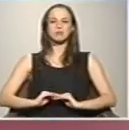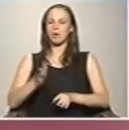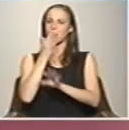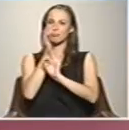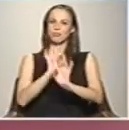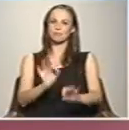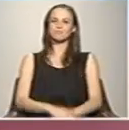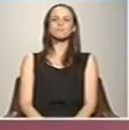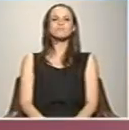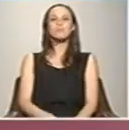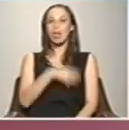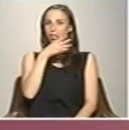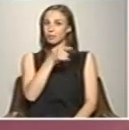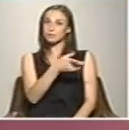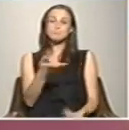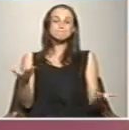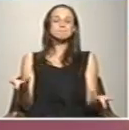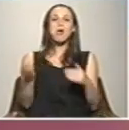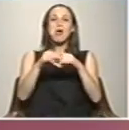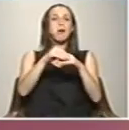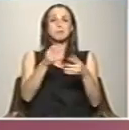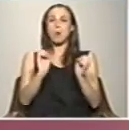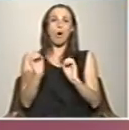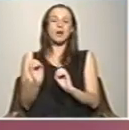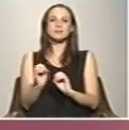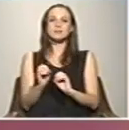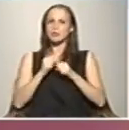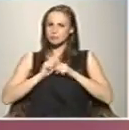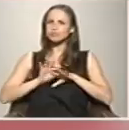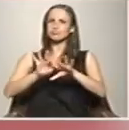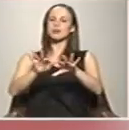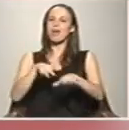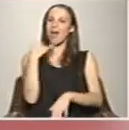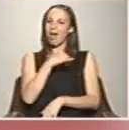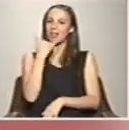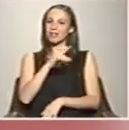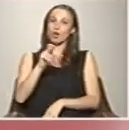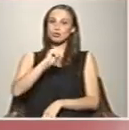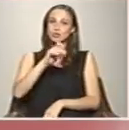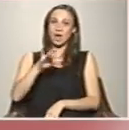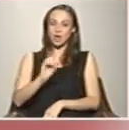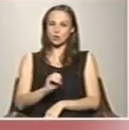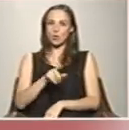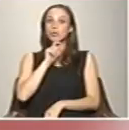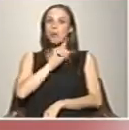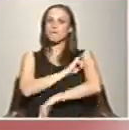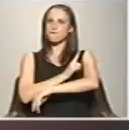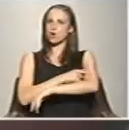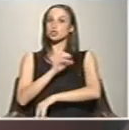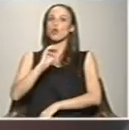fantástico. Dito isto, pouco mais a acrescentar. Deixe-se contagiar pela alegria da Rosário ou pela vitalidade do